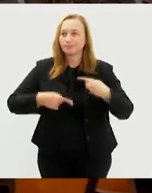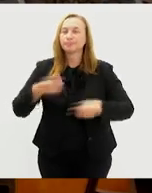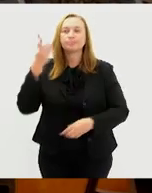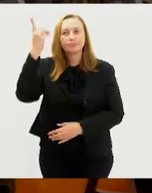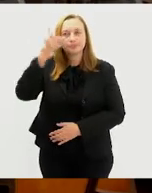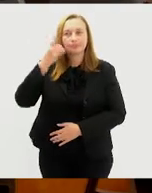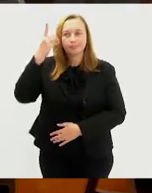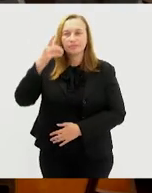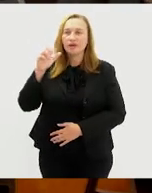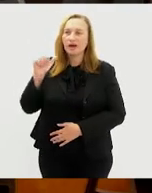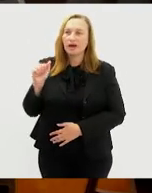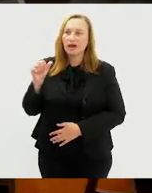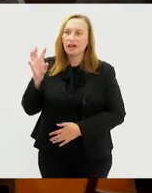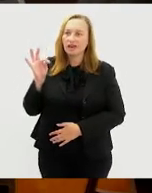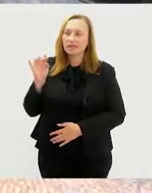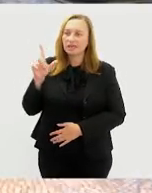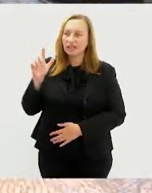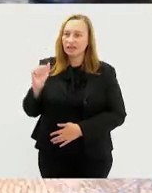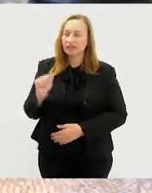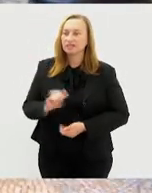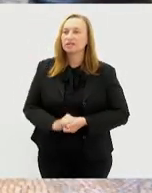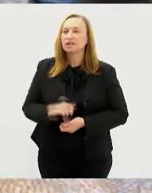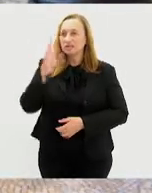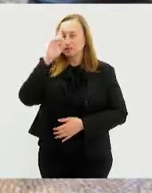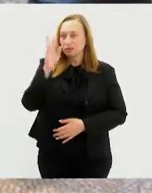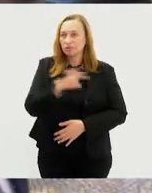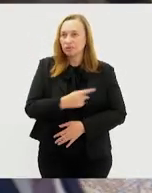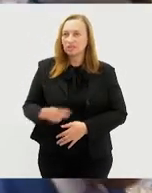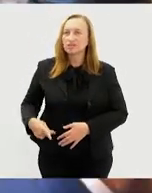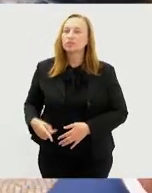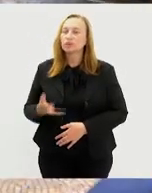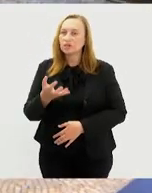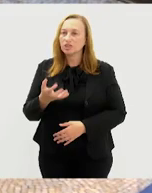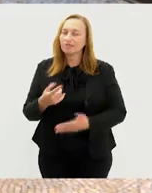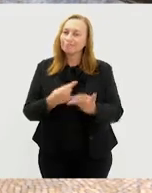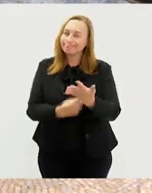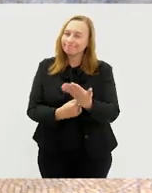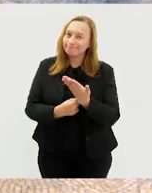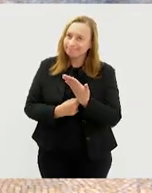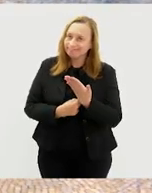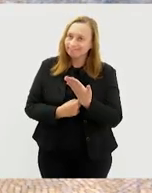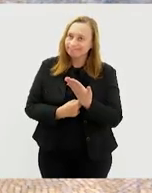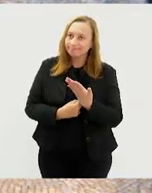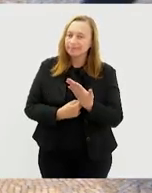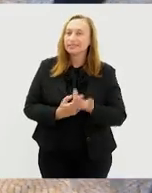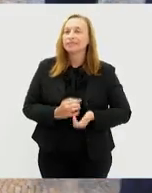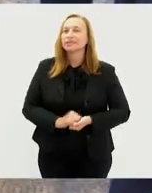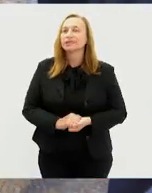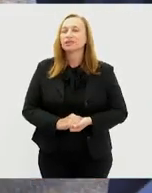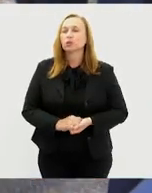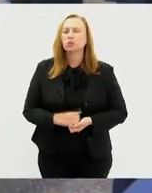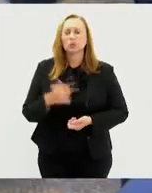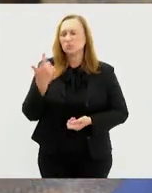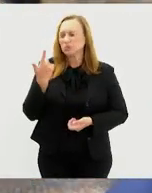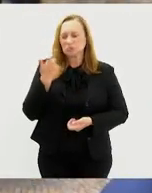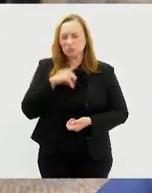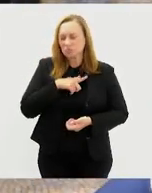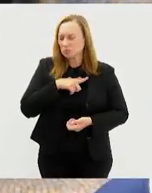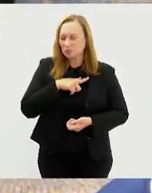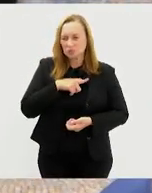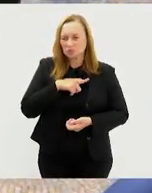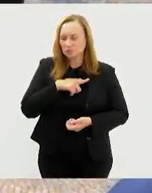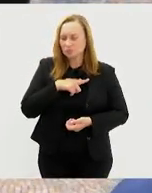Pado senhora Presidente Eu queria que a senhora me ajudasse aqui eu não consigo o